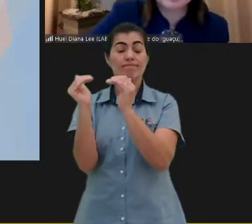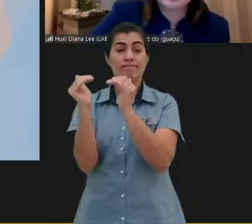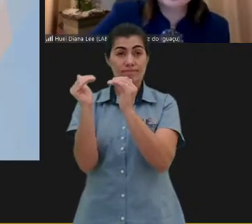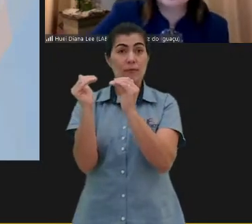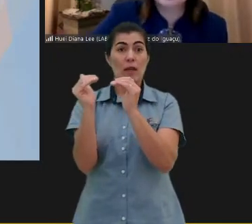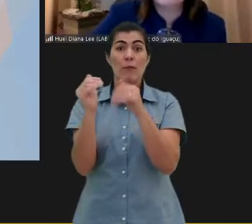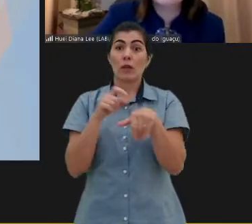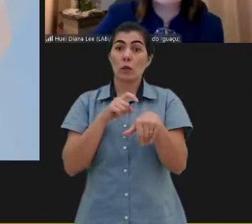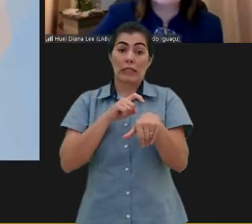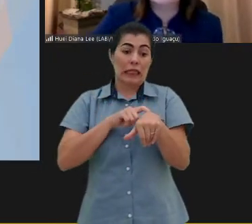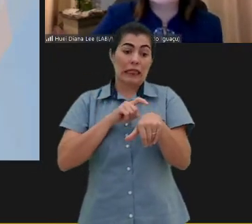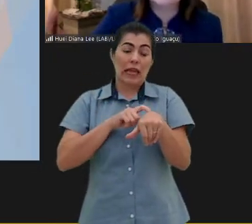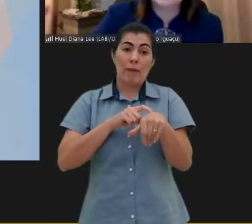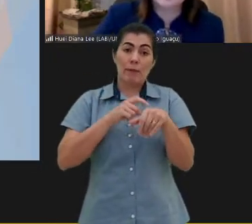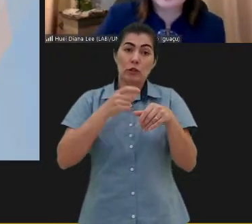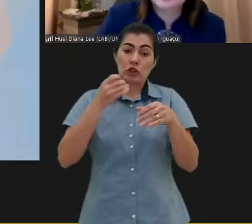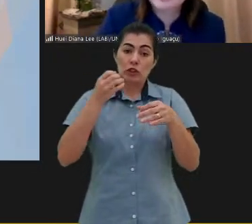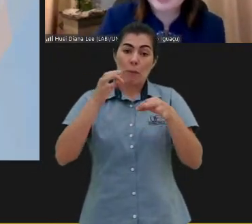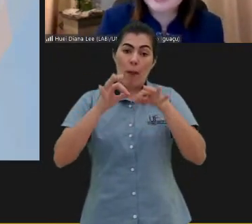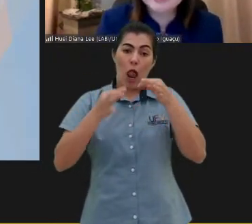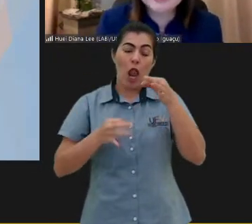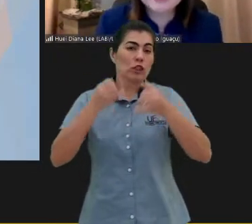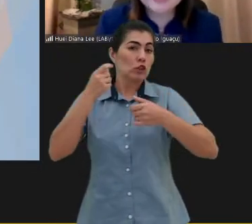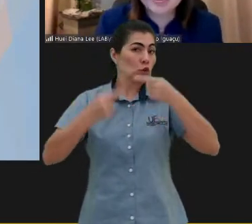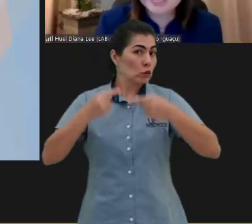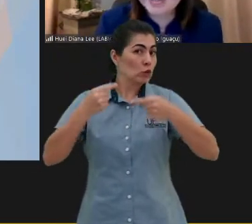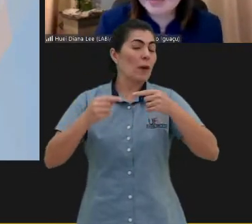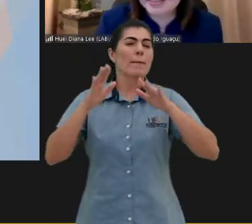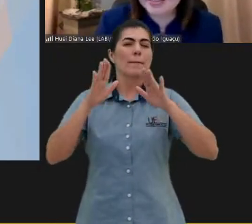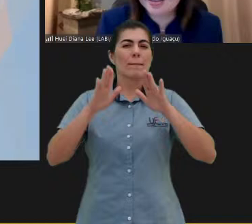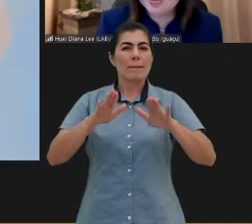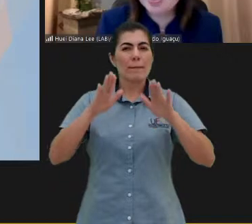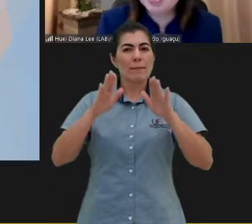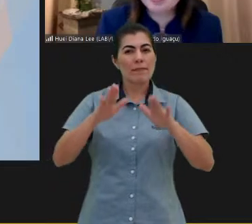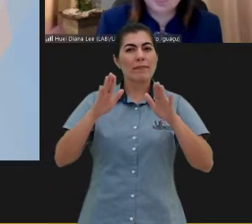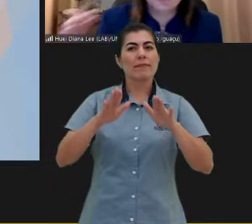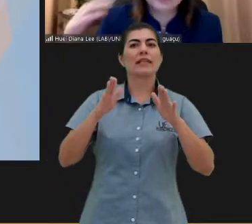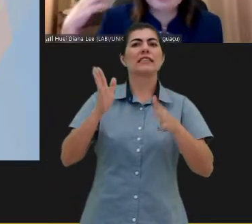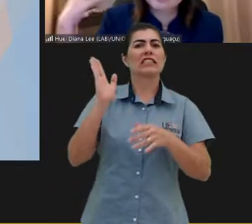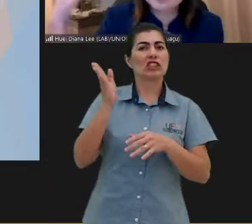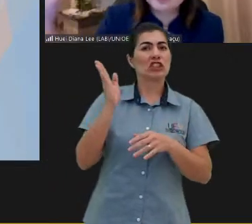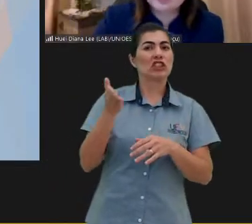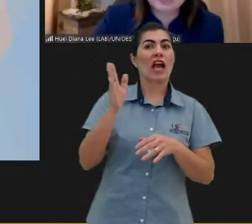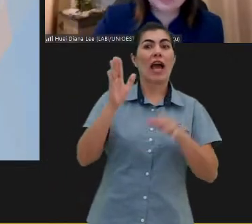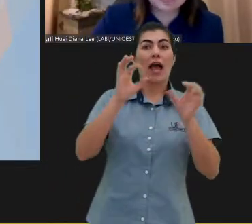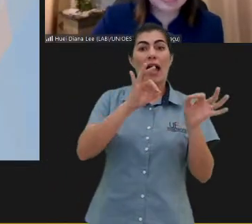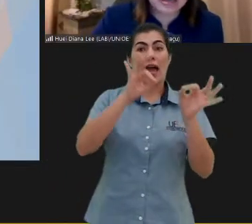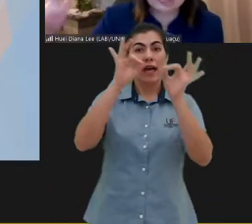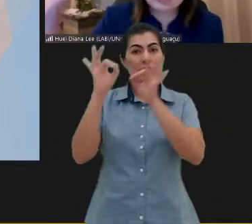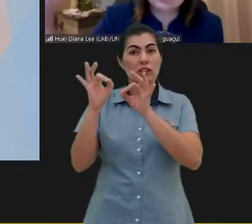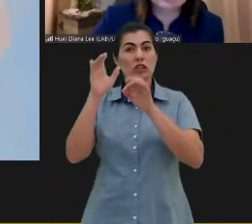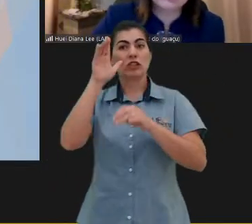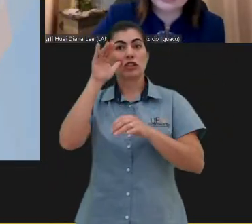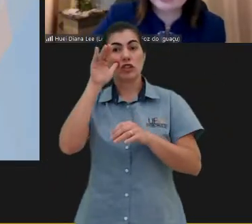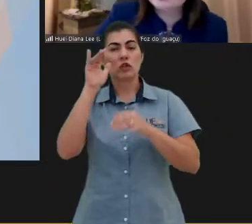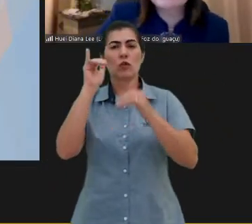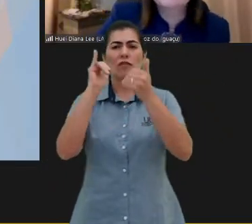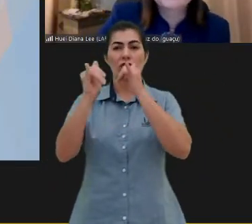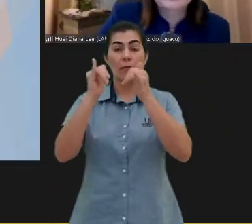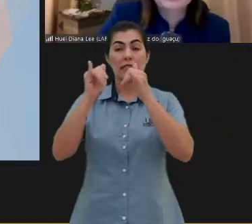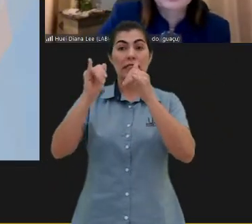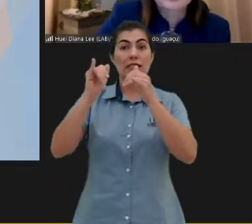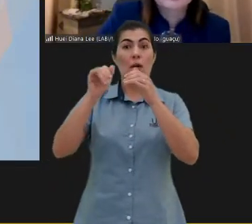tempo aqui de discutir isso, mas vejam, quem assistiu lá o Dilema das Redes, ou quem viu os vazamentos de dados e tudo